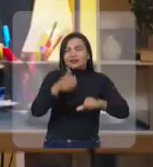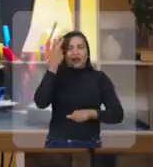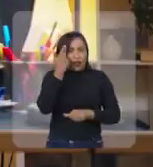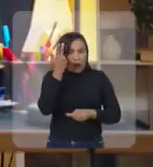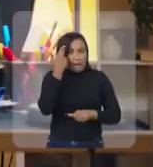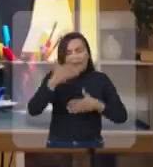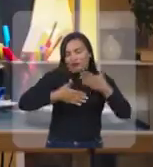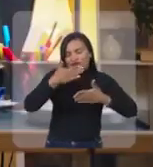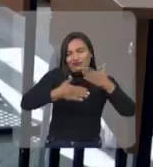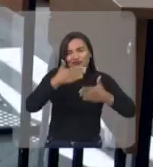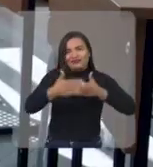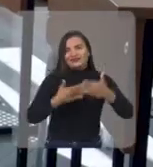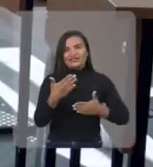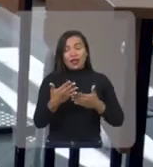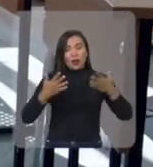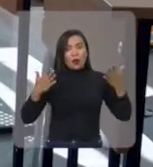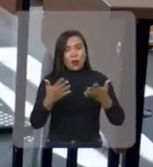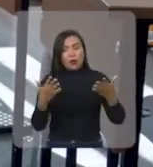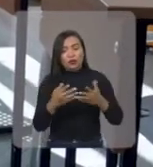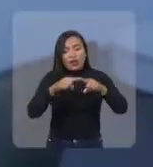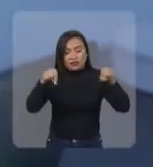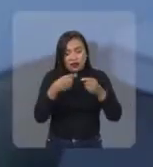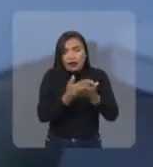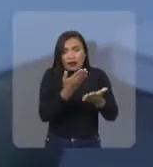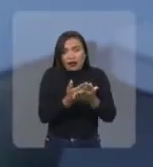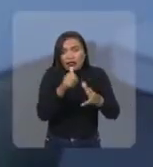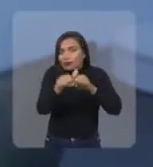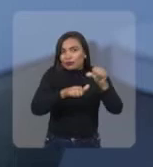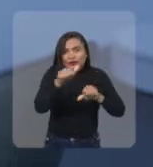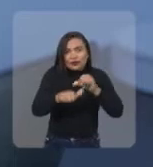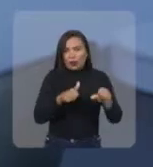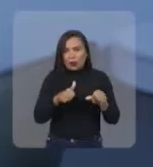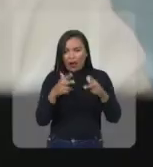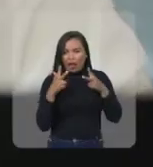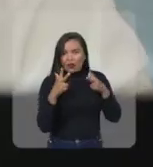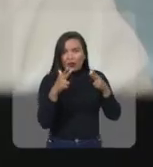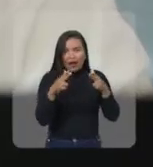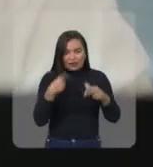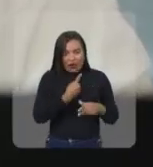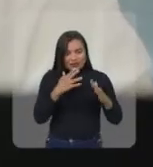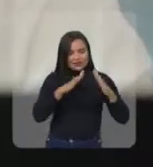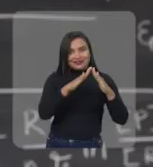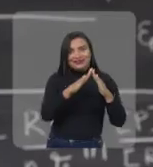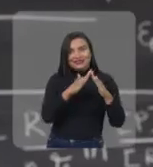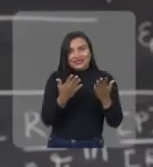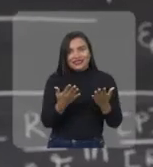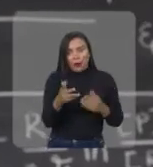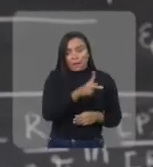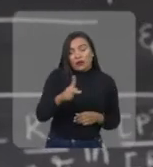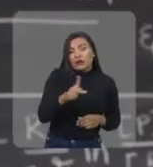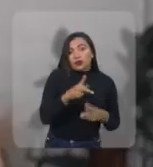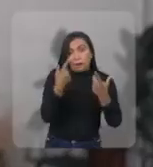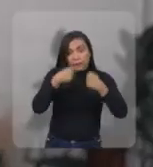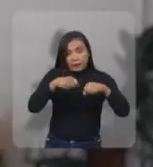evolução. Hoje, a sala de aula mudou e virou a nossa casa. Professores precisam se adaptar